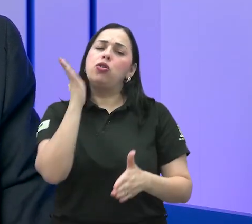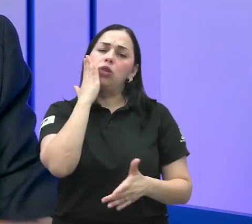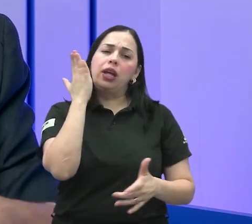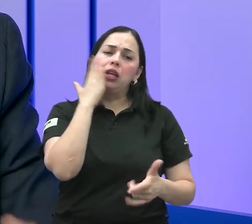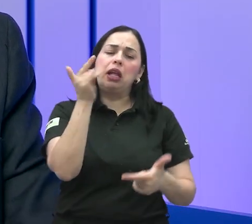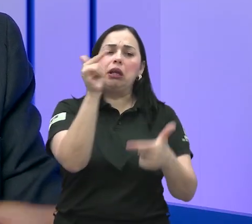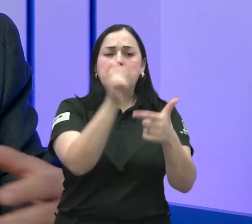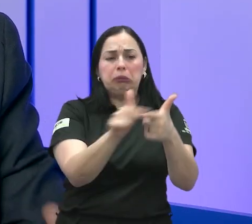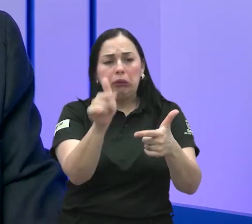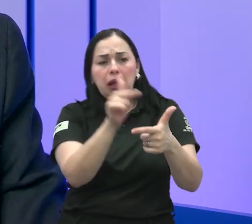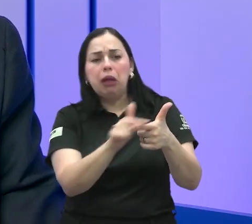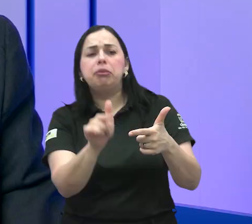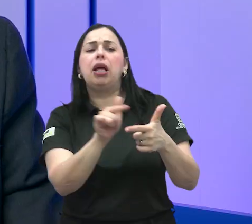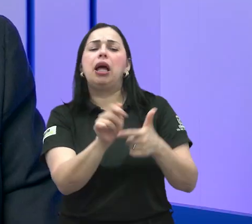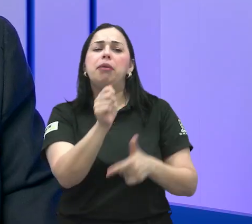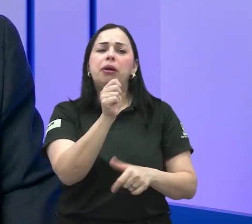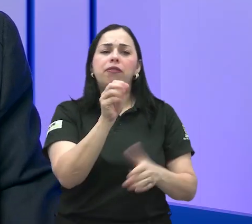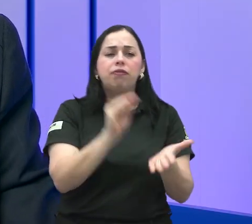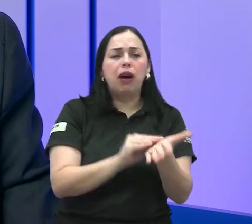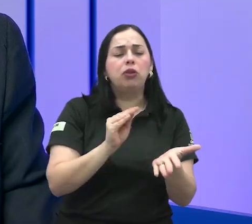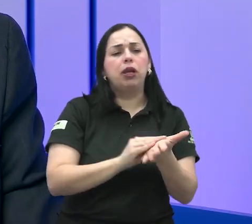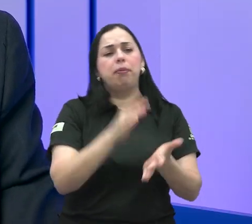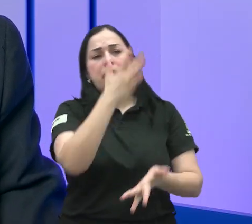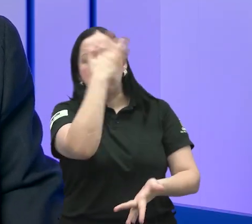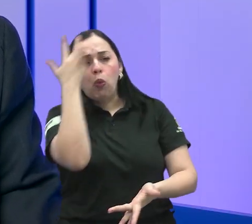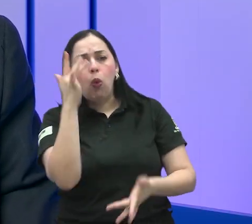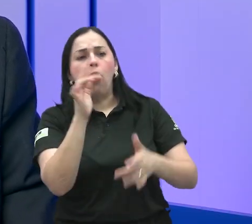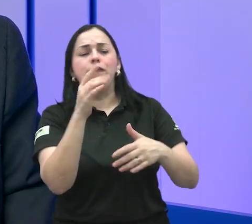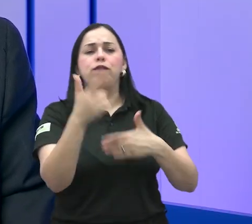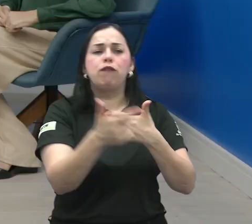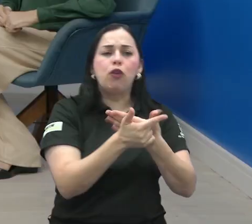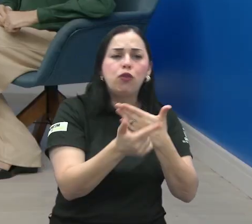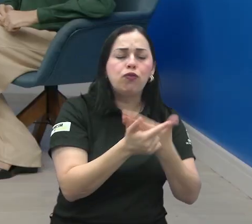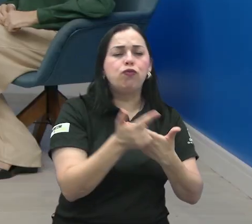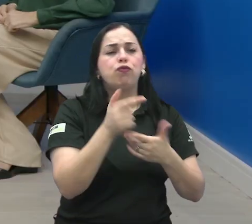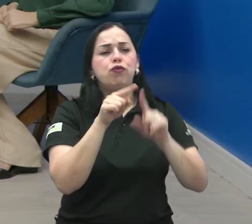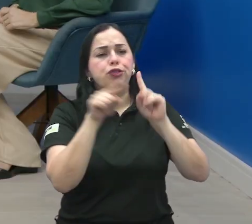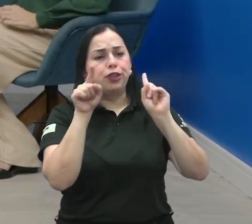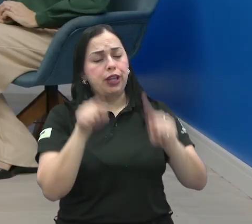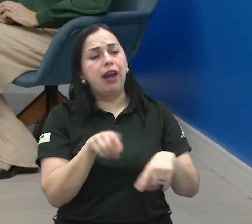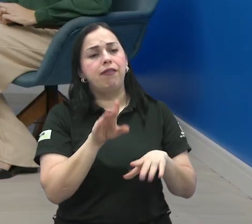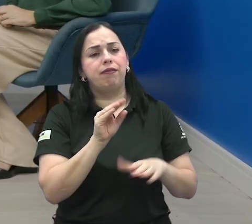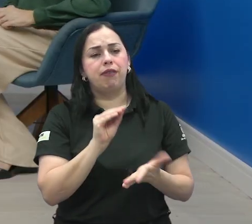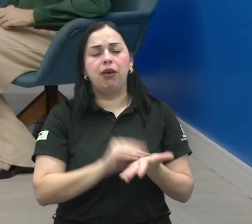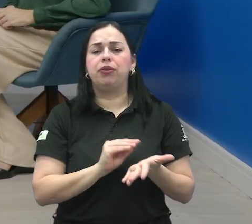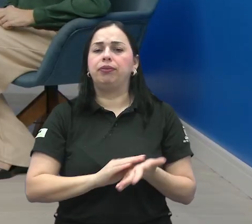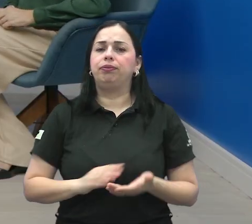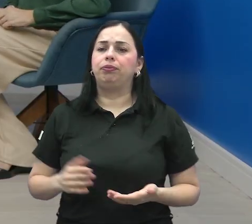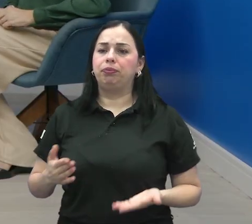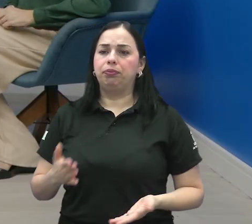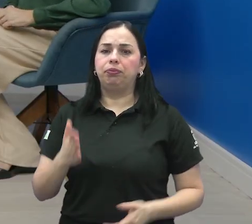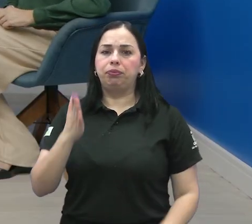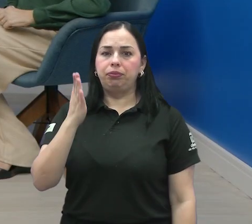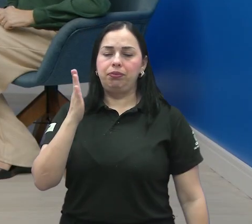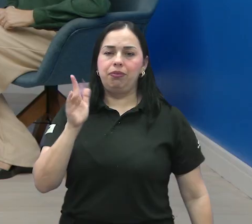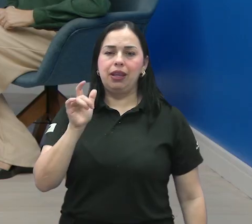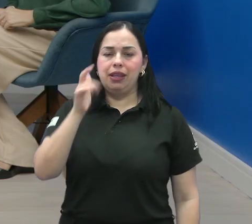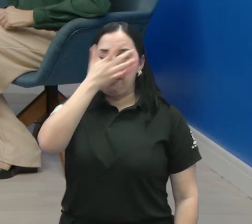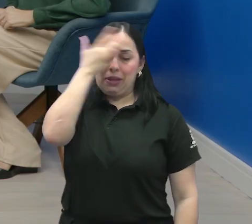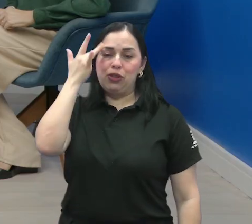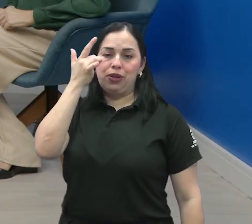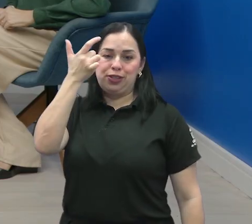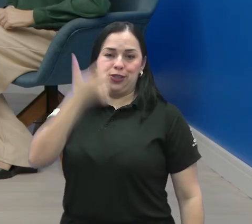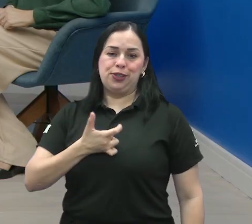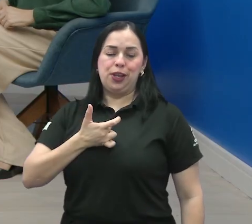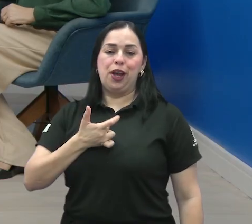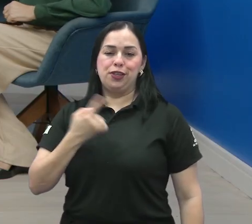de orçamento e de estrutura de pessoal que quase todos os órgãos passam. E a gente sabe que é muito complicado, às vezes, para o cidadão